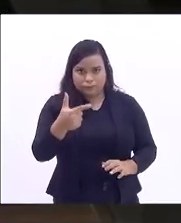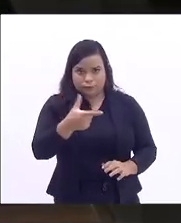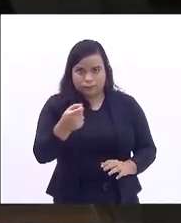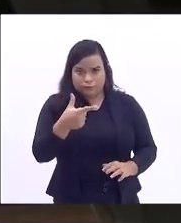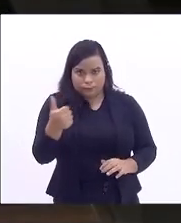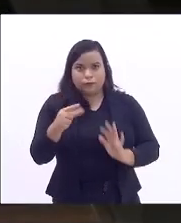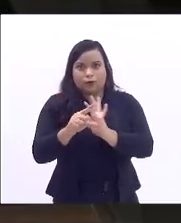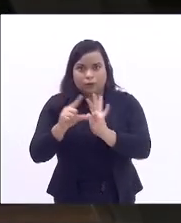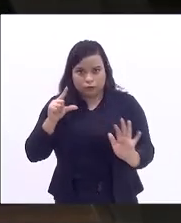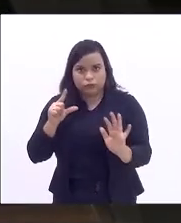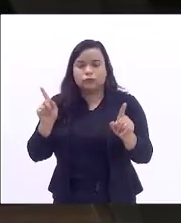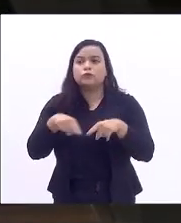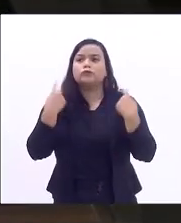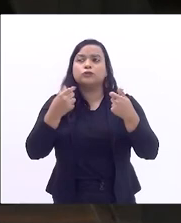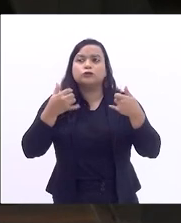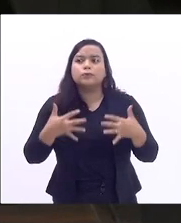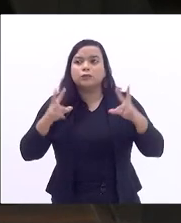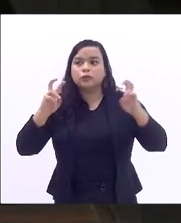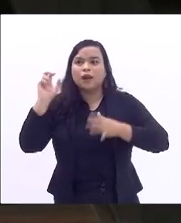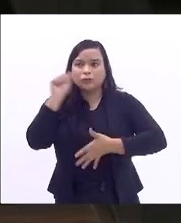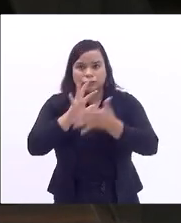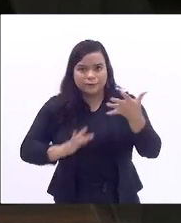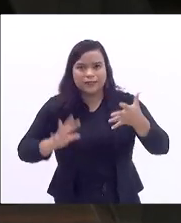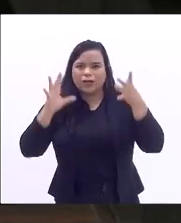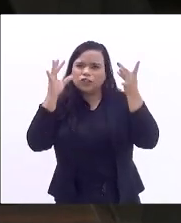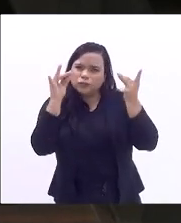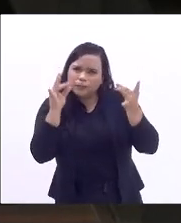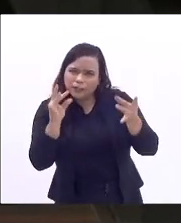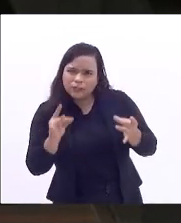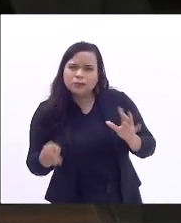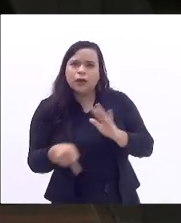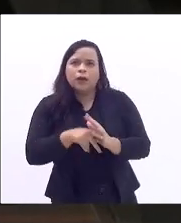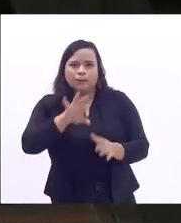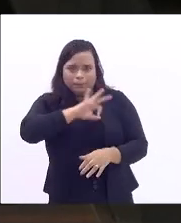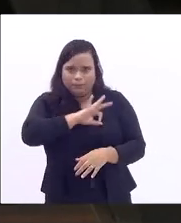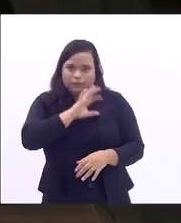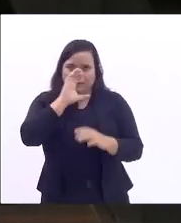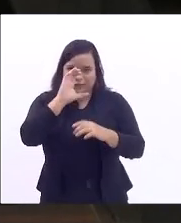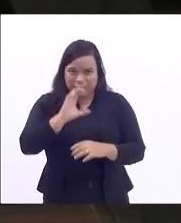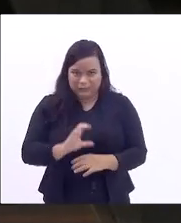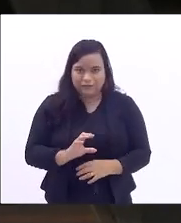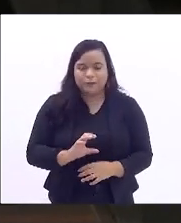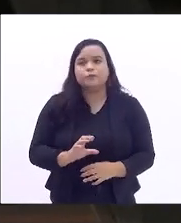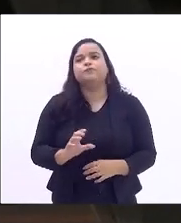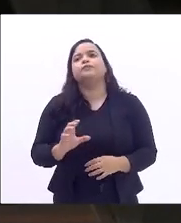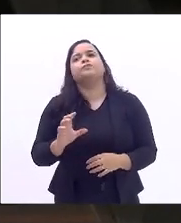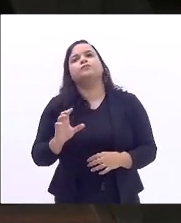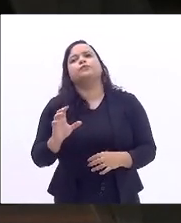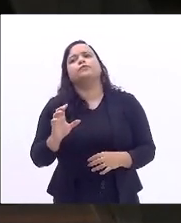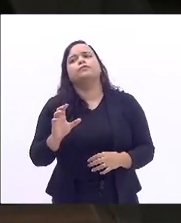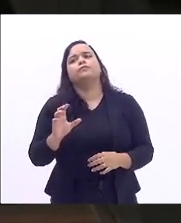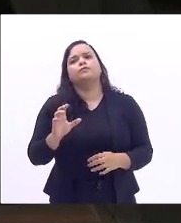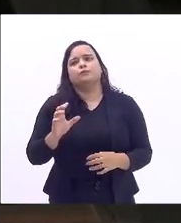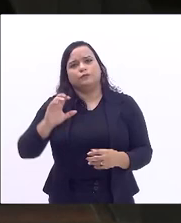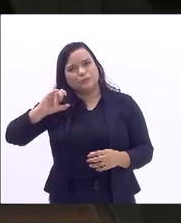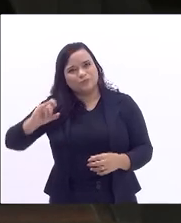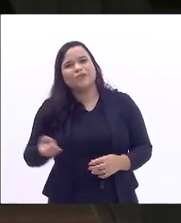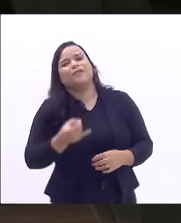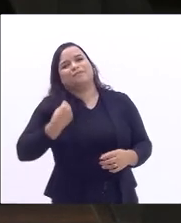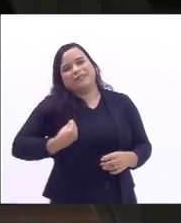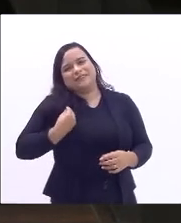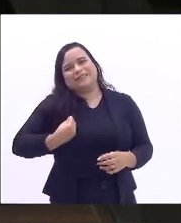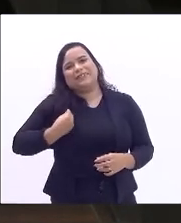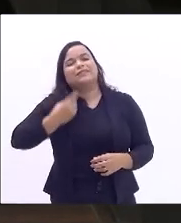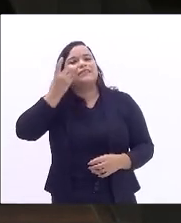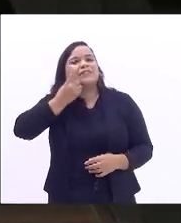e já que estamos falando de uma atividade específica da Polícia Civil eu queria que aproveitar a presença do deputado